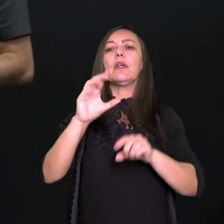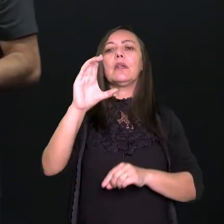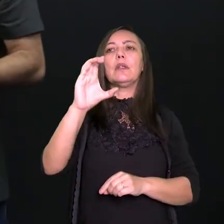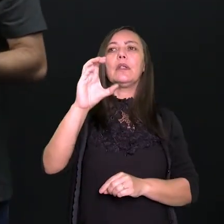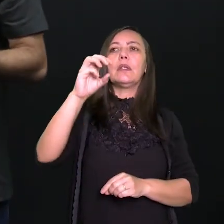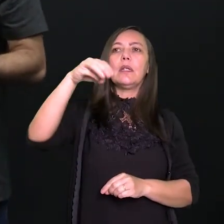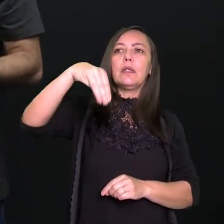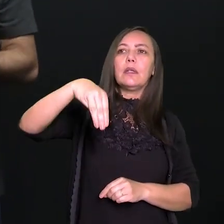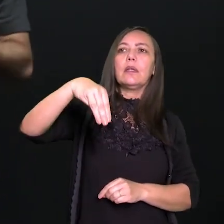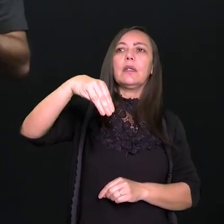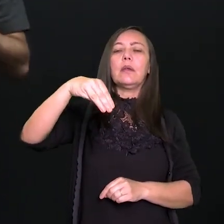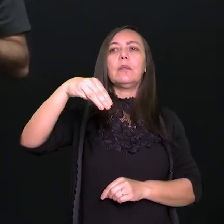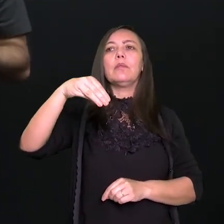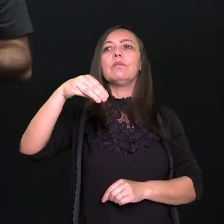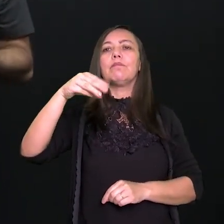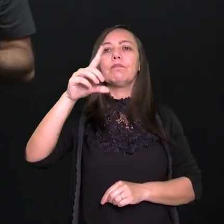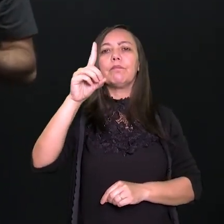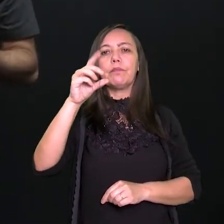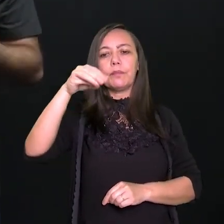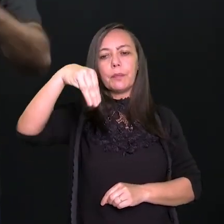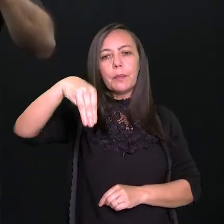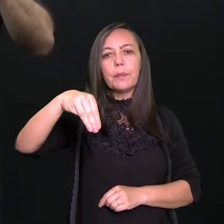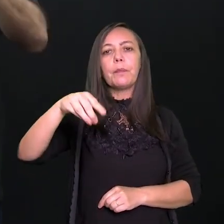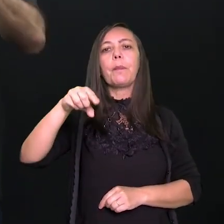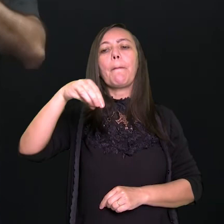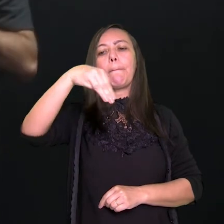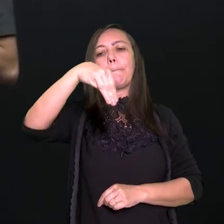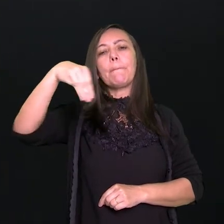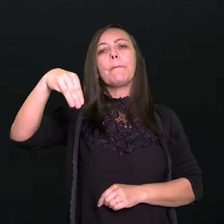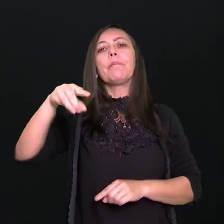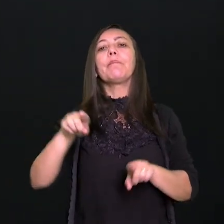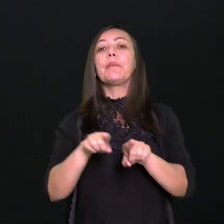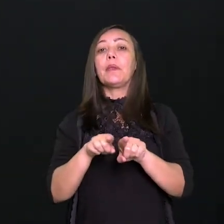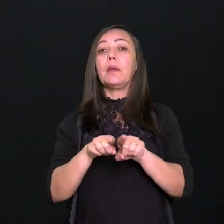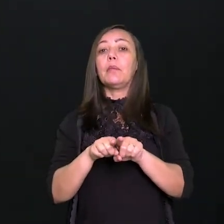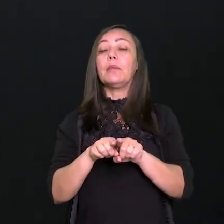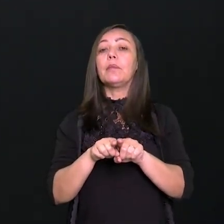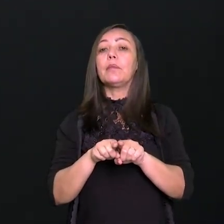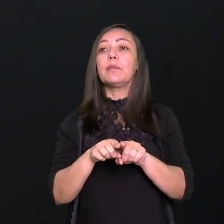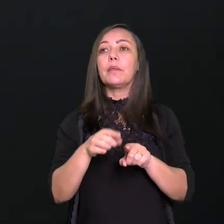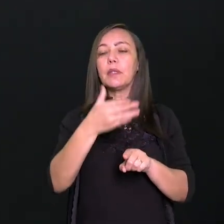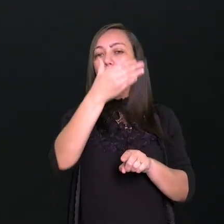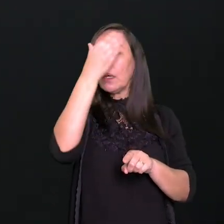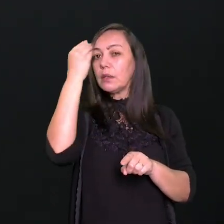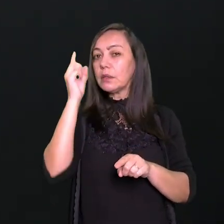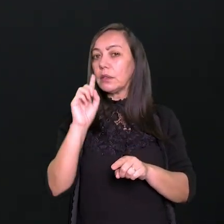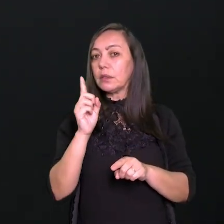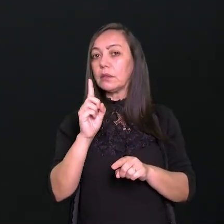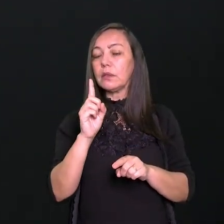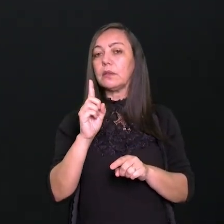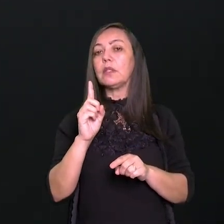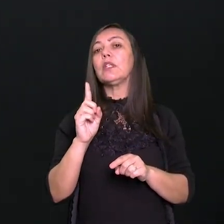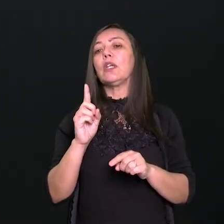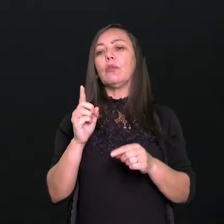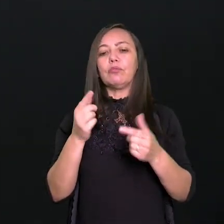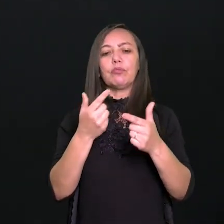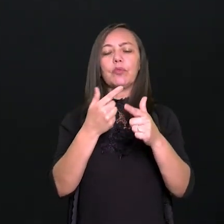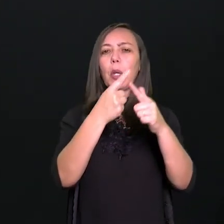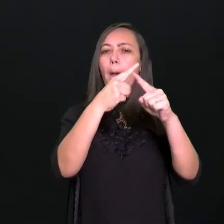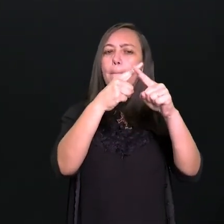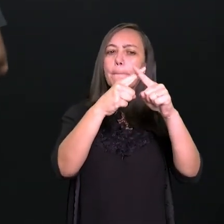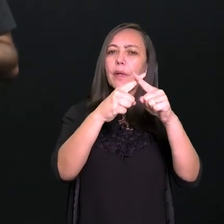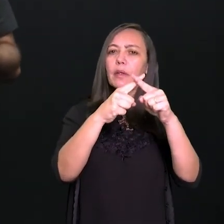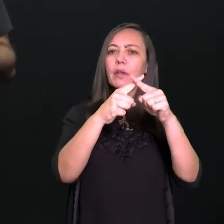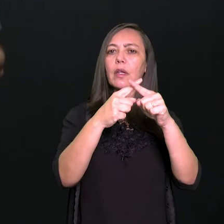e milímetro como seus submúltiplos. Também não esquecendo que, se eu estou trabalhando com múltiplos,